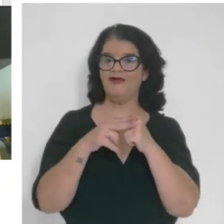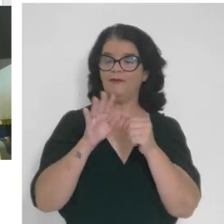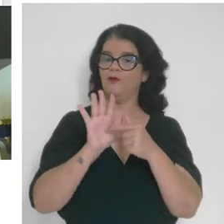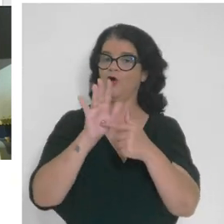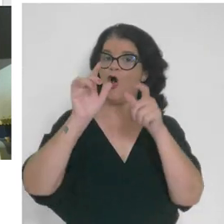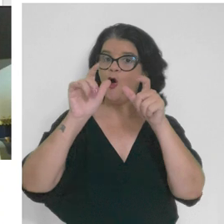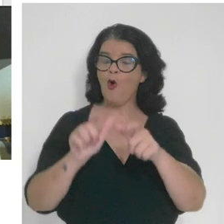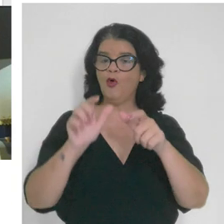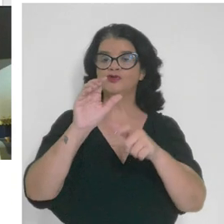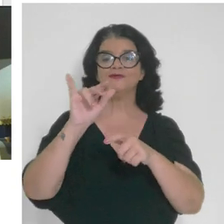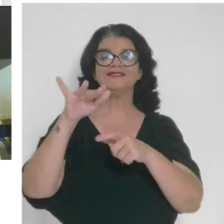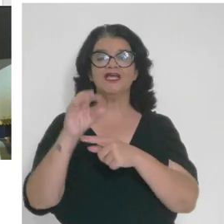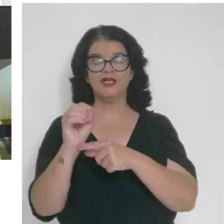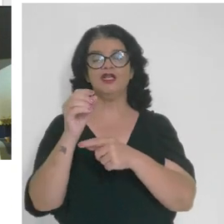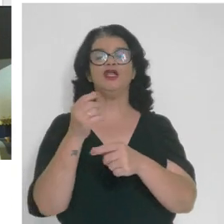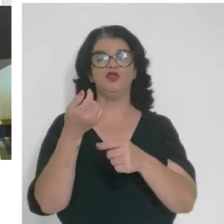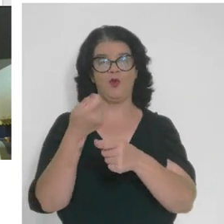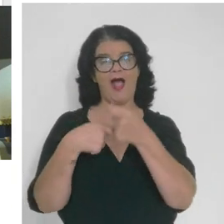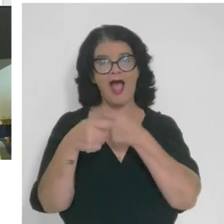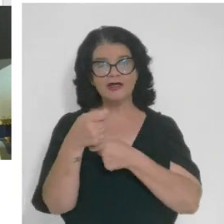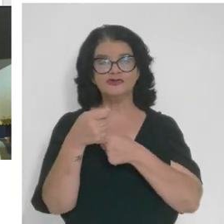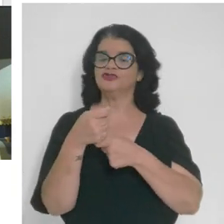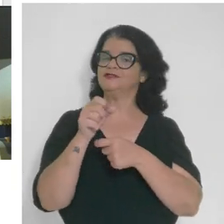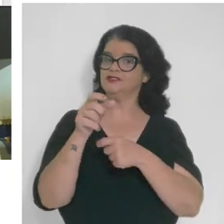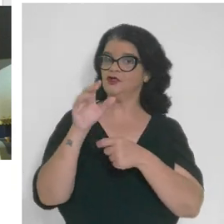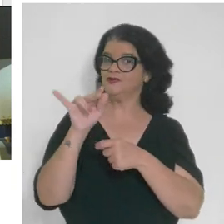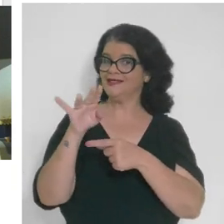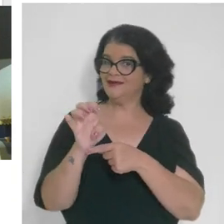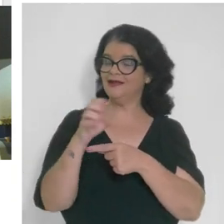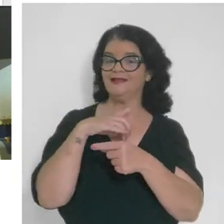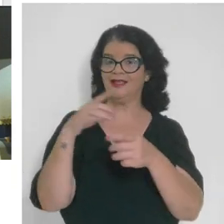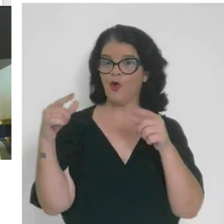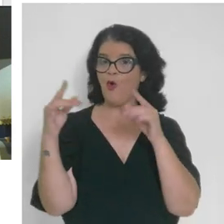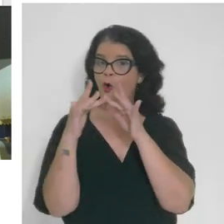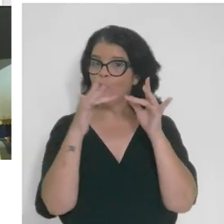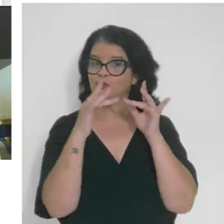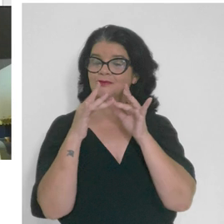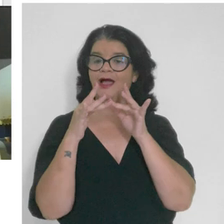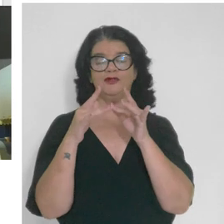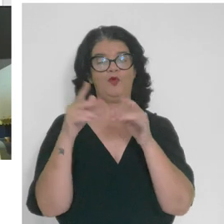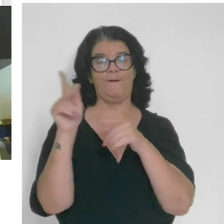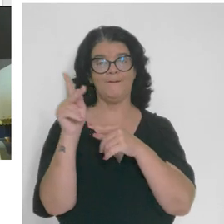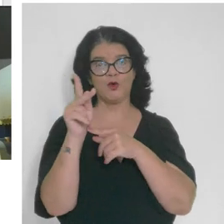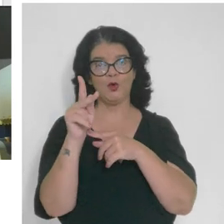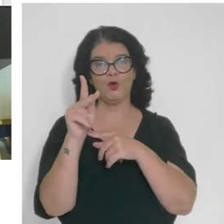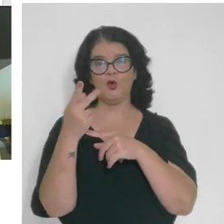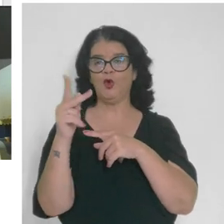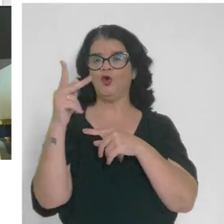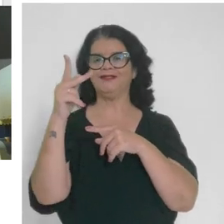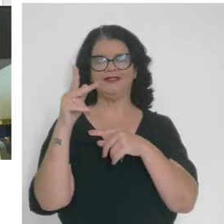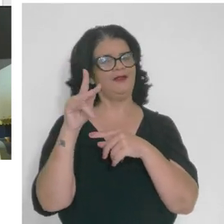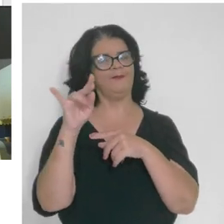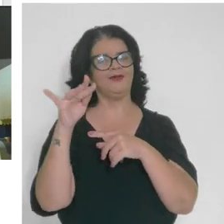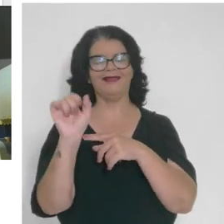cianeto age. Então, o que, que acontece, pessoal? Se o cianeto entra em contato com essa cadeia de proteínas aqui, responsáveis pela